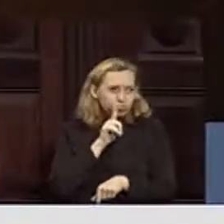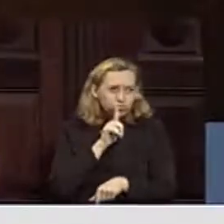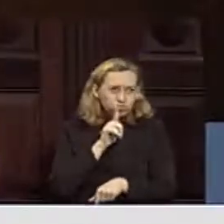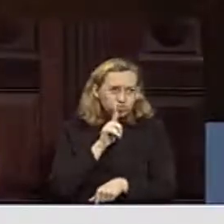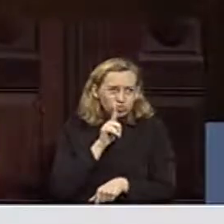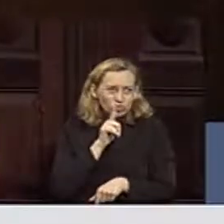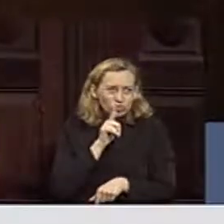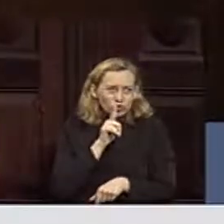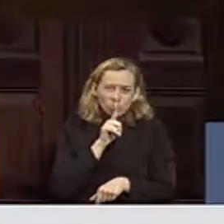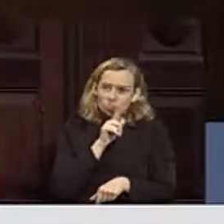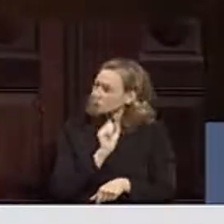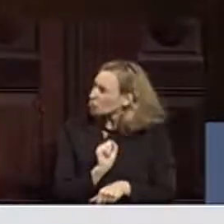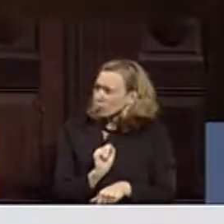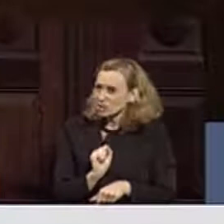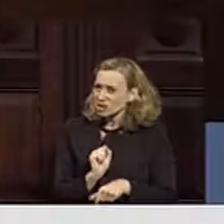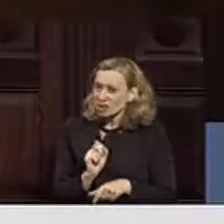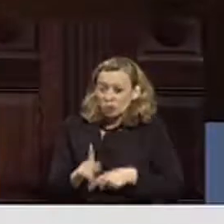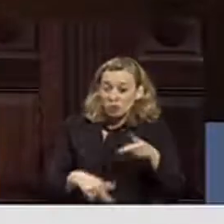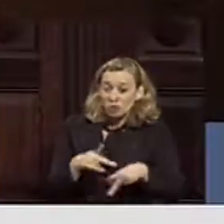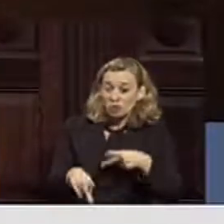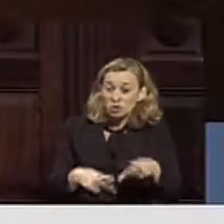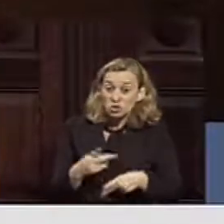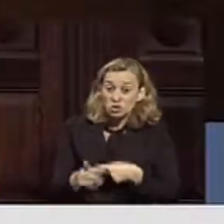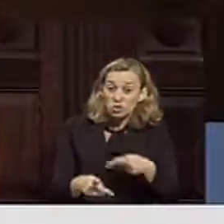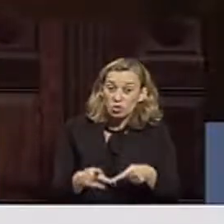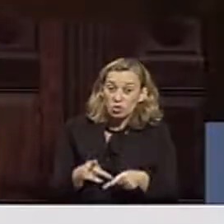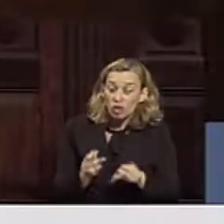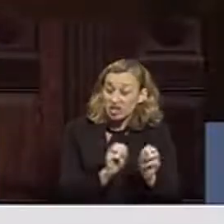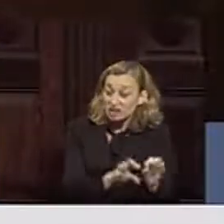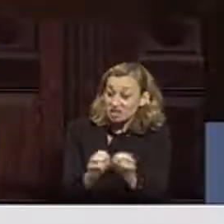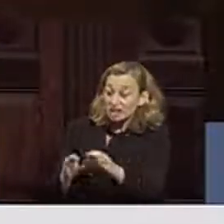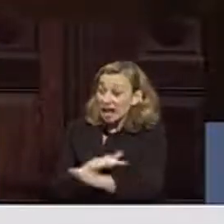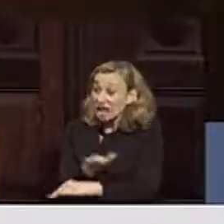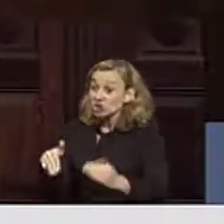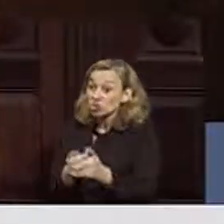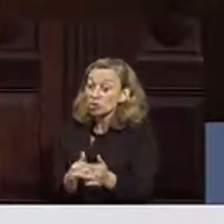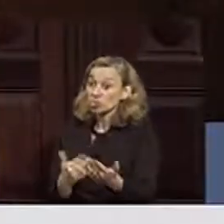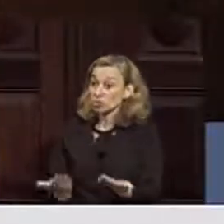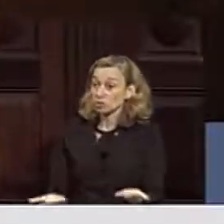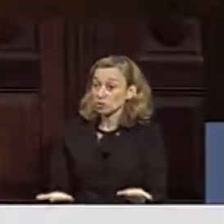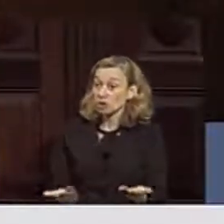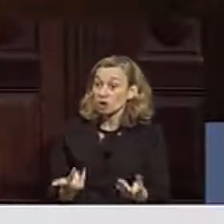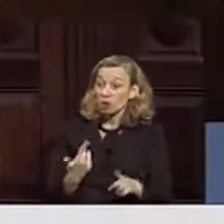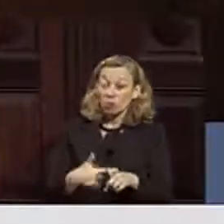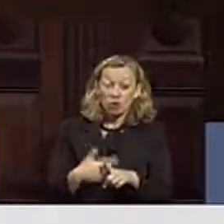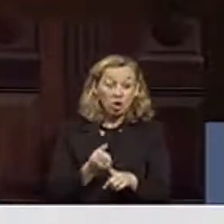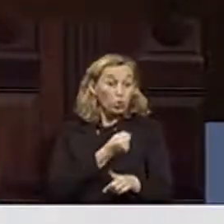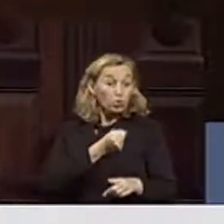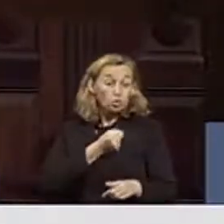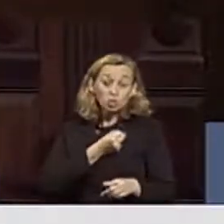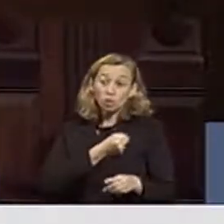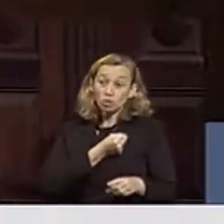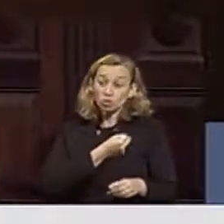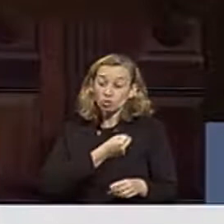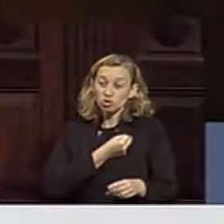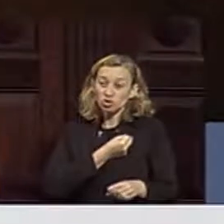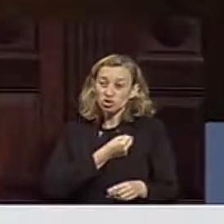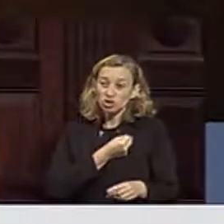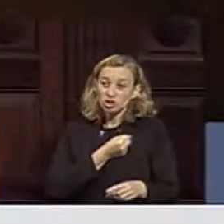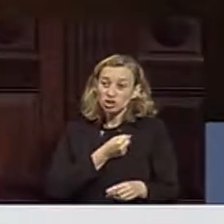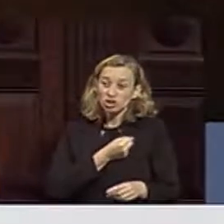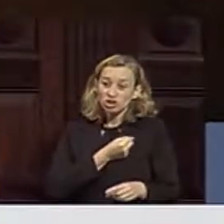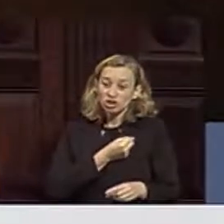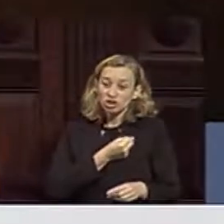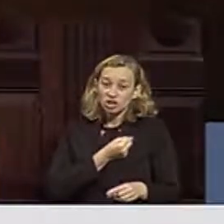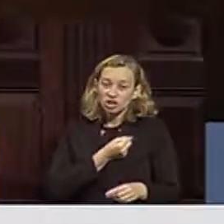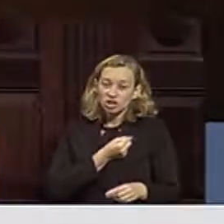dar conta dessa realidade, e aí qual é a saída? É agrupar todas as crianças com necessidades